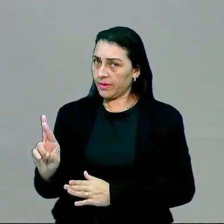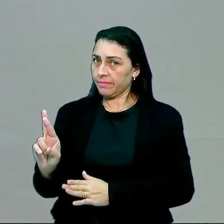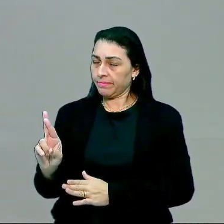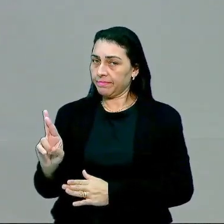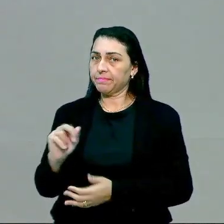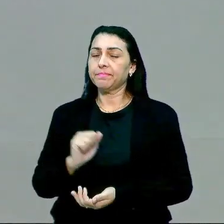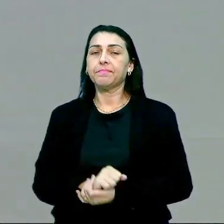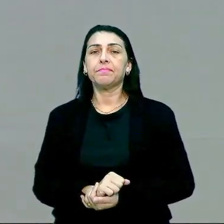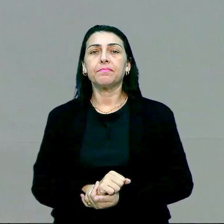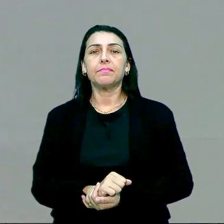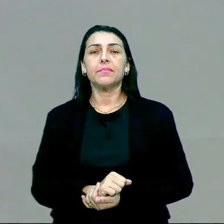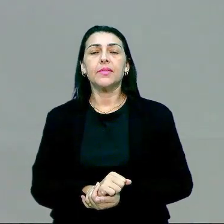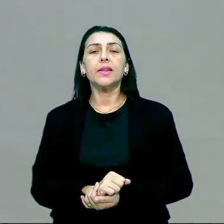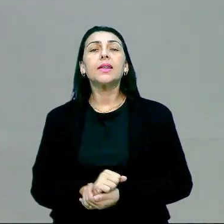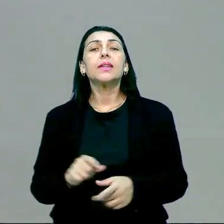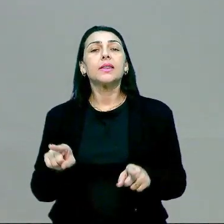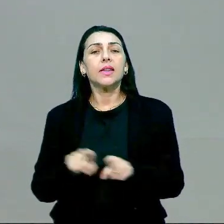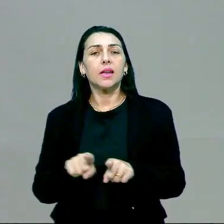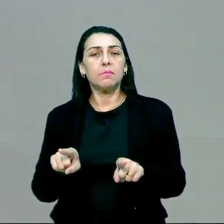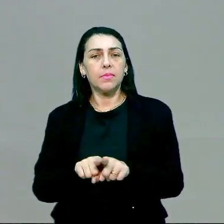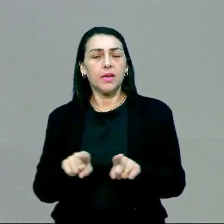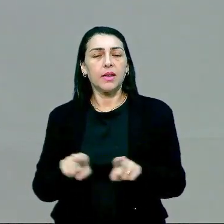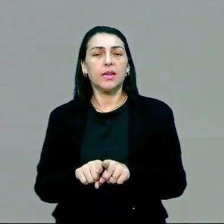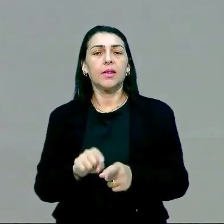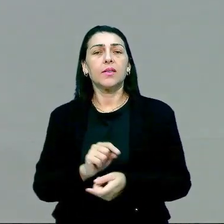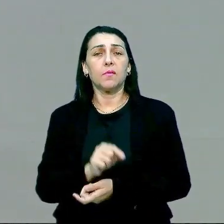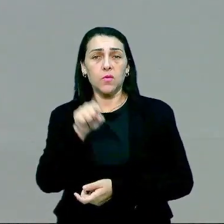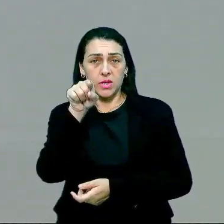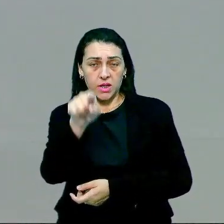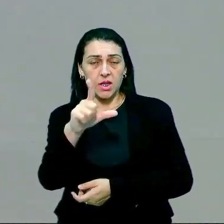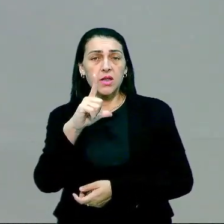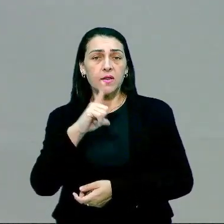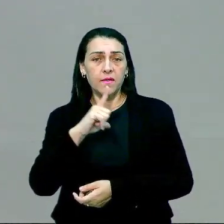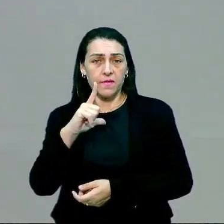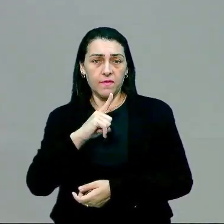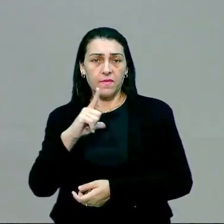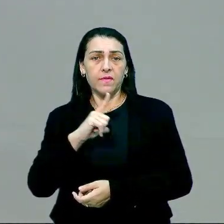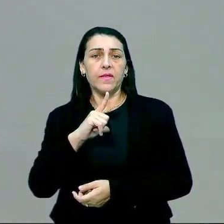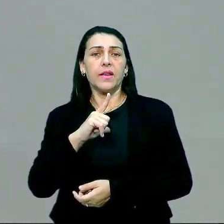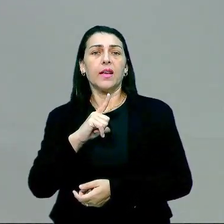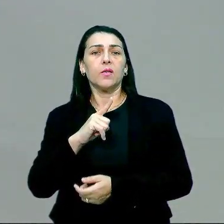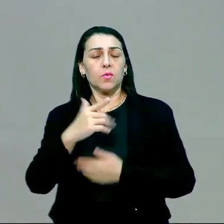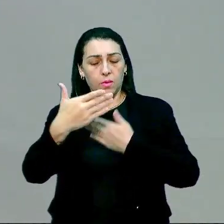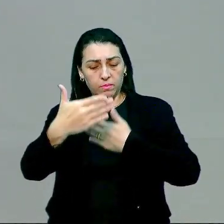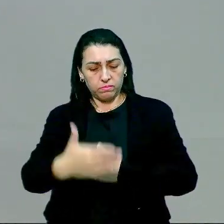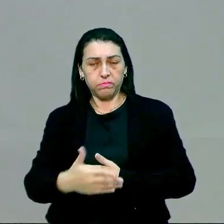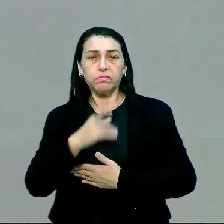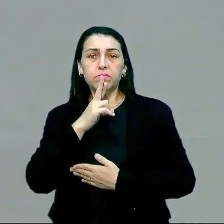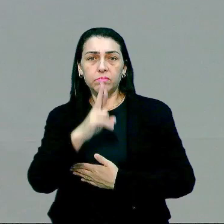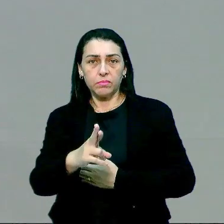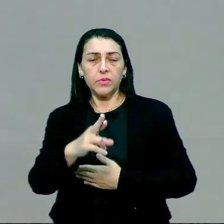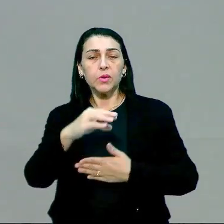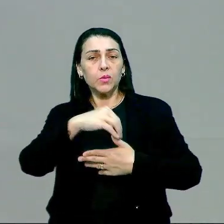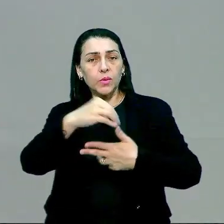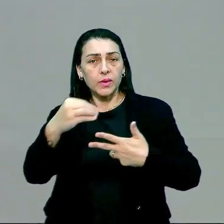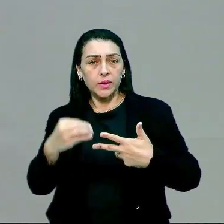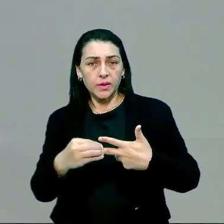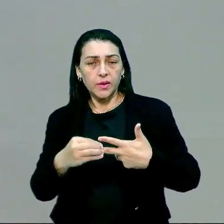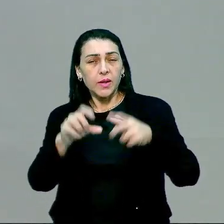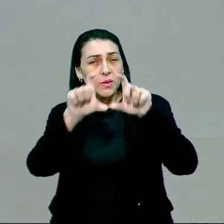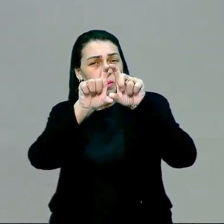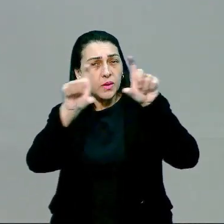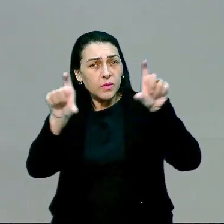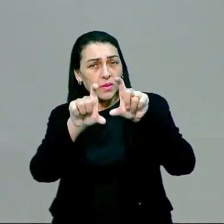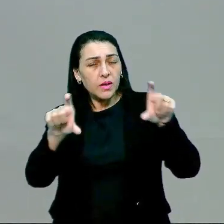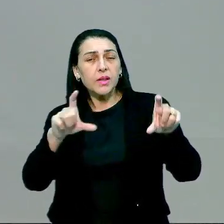religiosa, E aí também vai essa dica. Quando você estiver lá resolvendo a sua prova do Enem, nesses